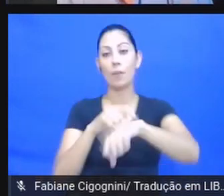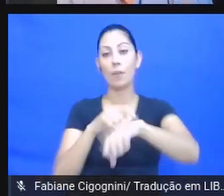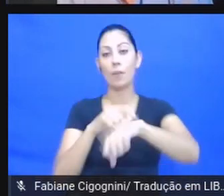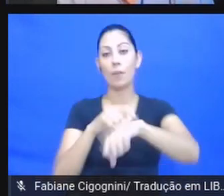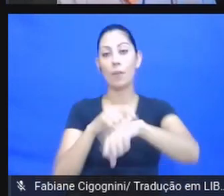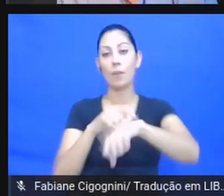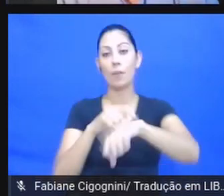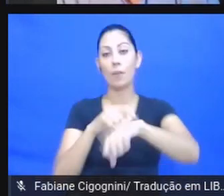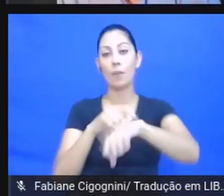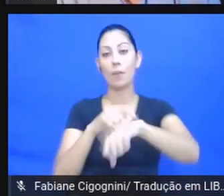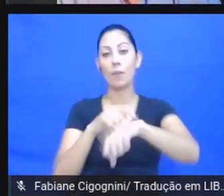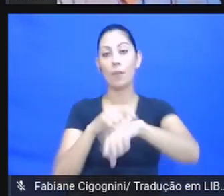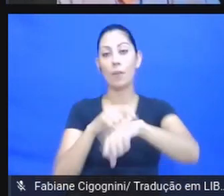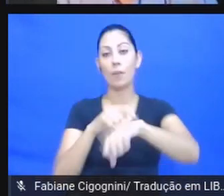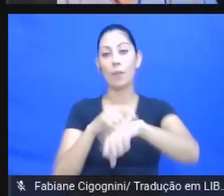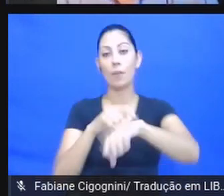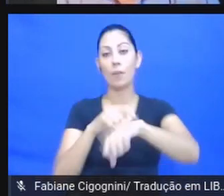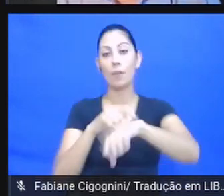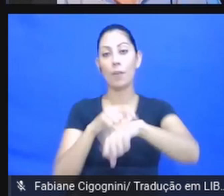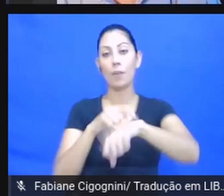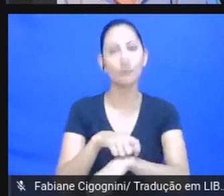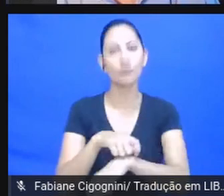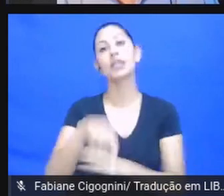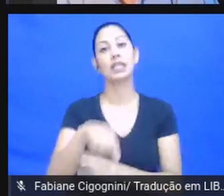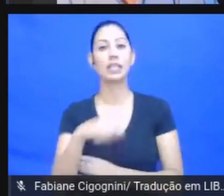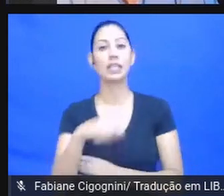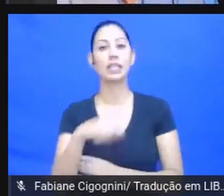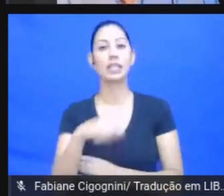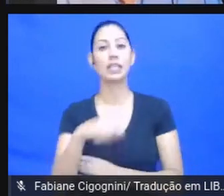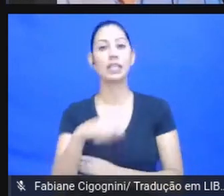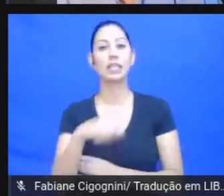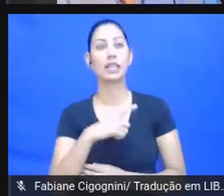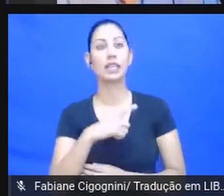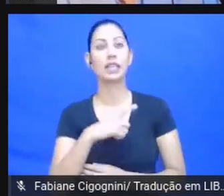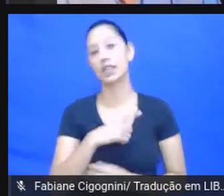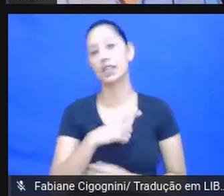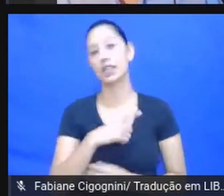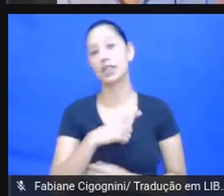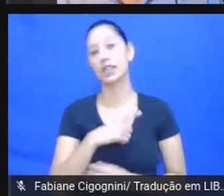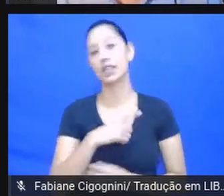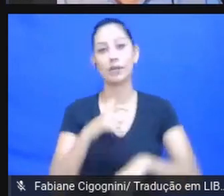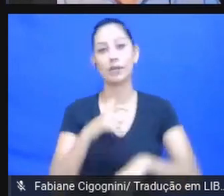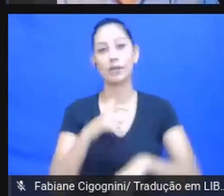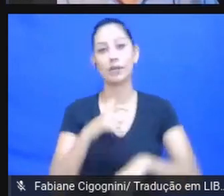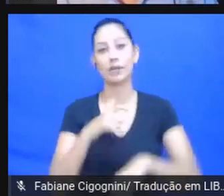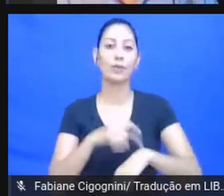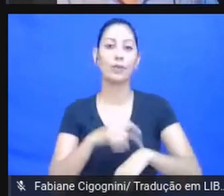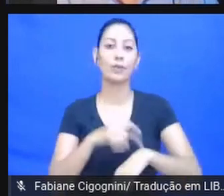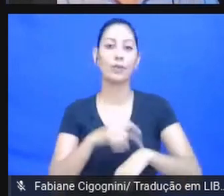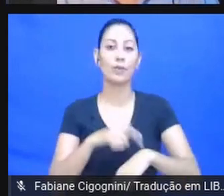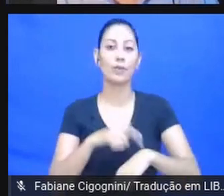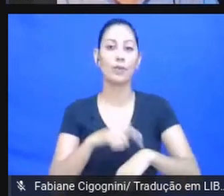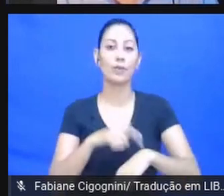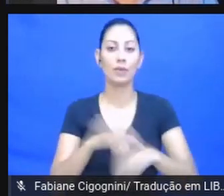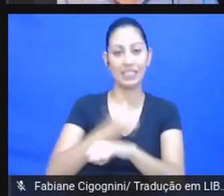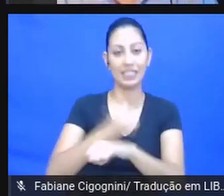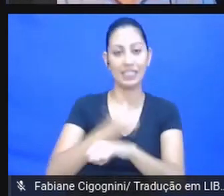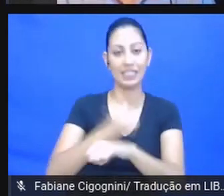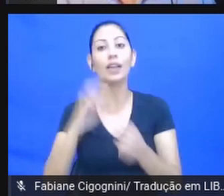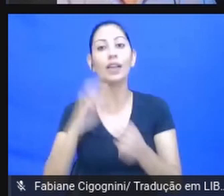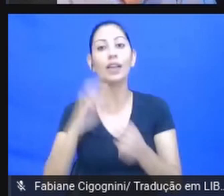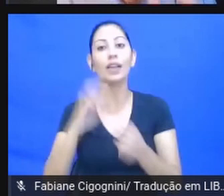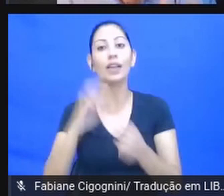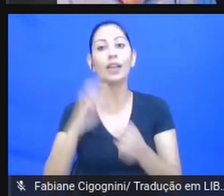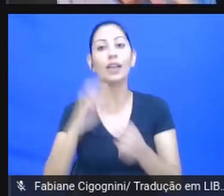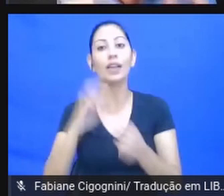momento correspondem aos momentos que nós chamamos presenciais, trabalhar com desafios, trabalhar com situações